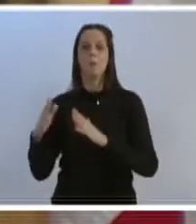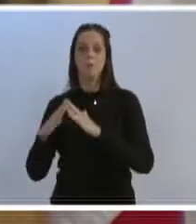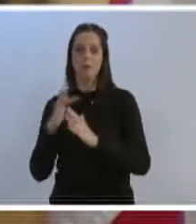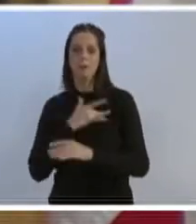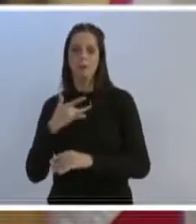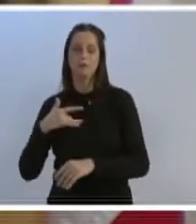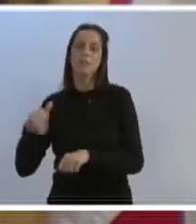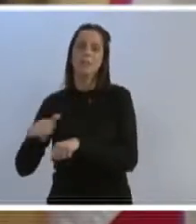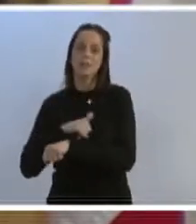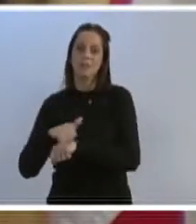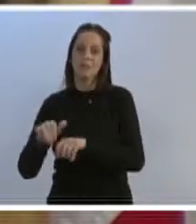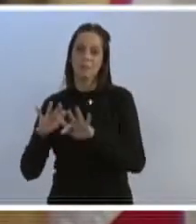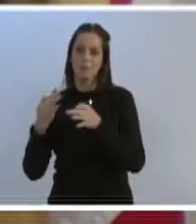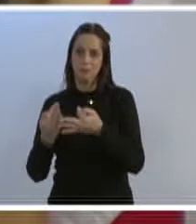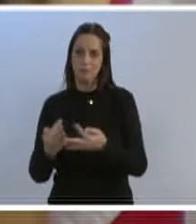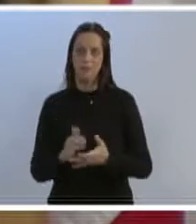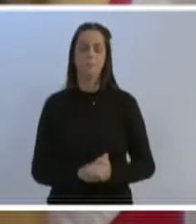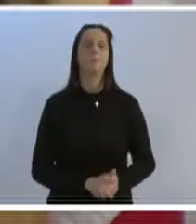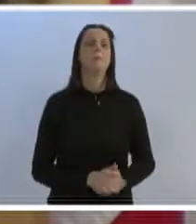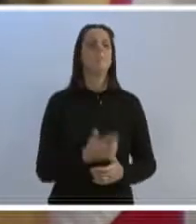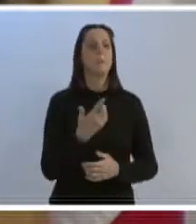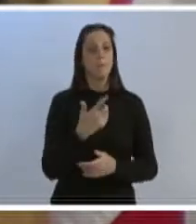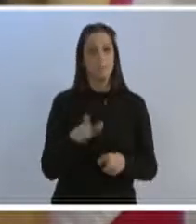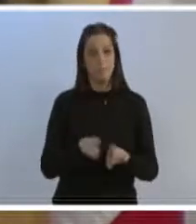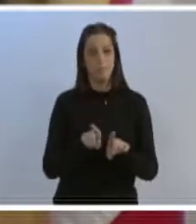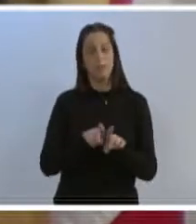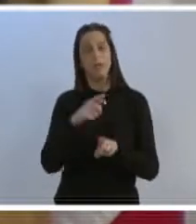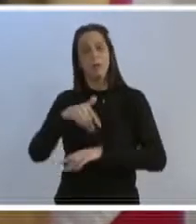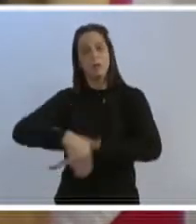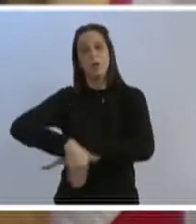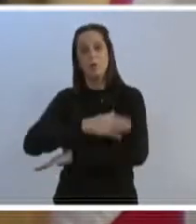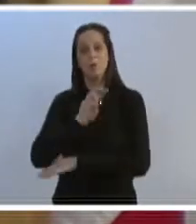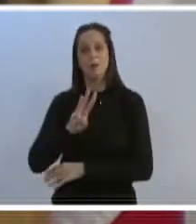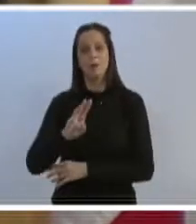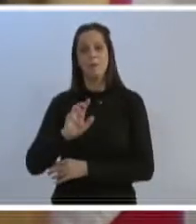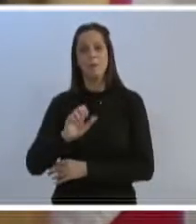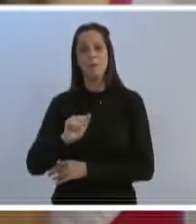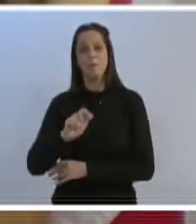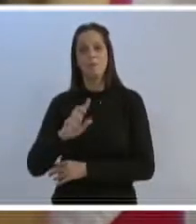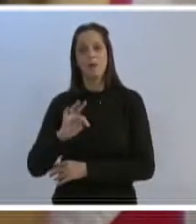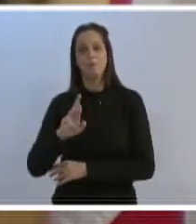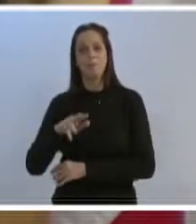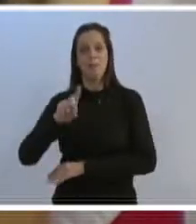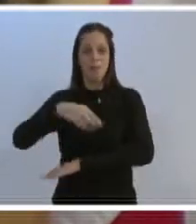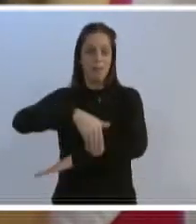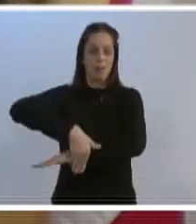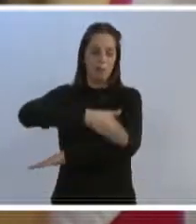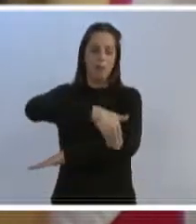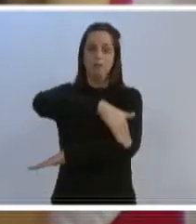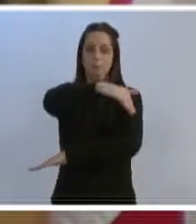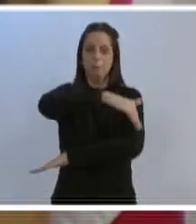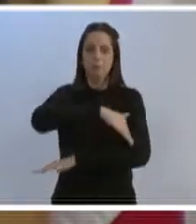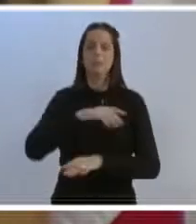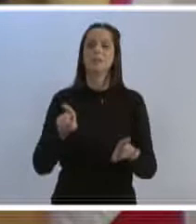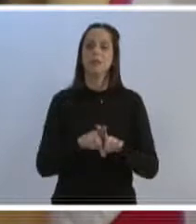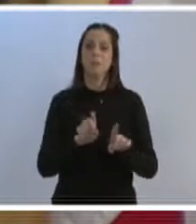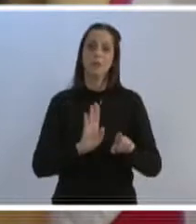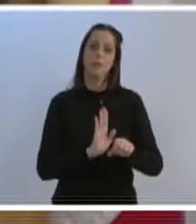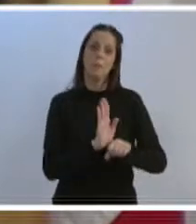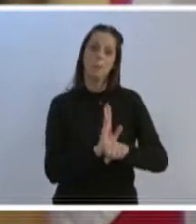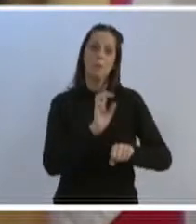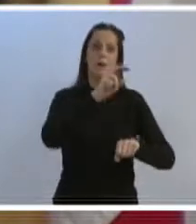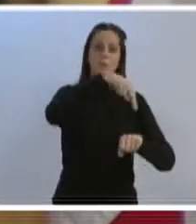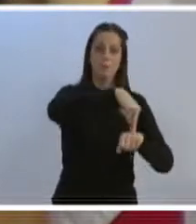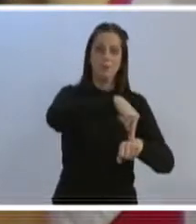não diferente à walter berner que é a ligação que faz com que o boavista possa ligar